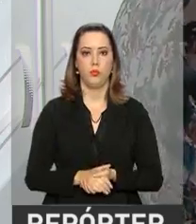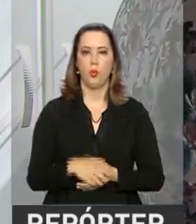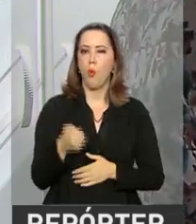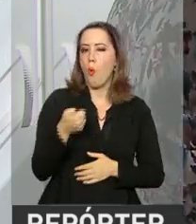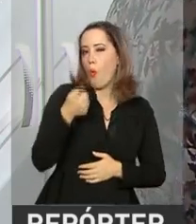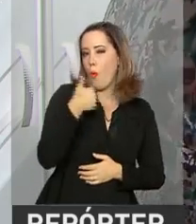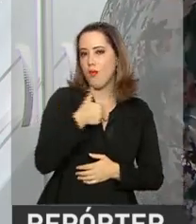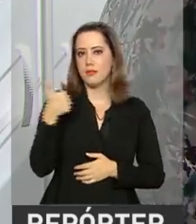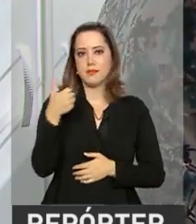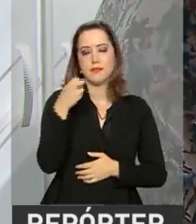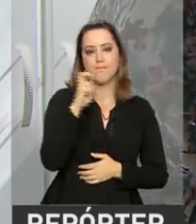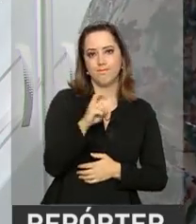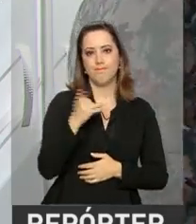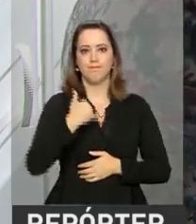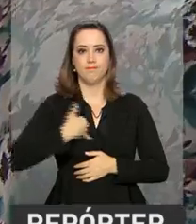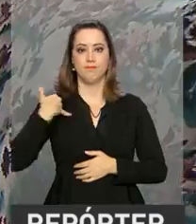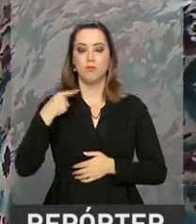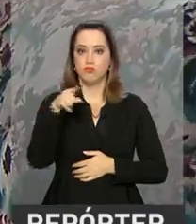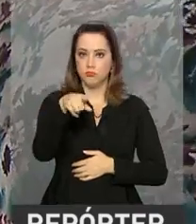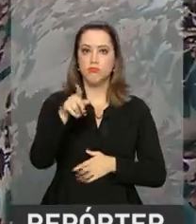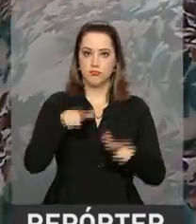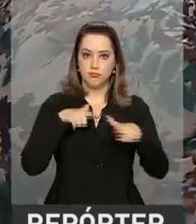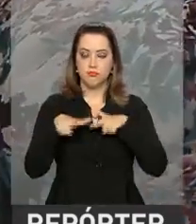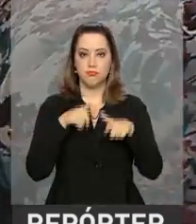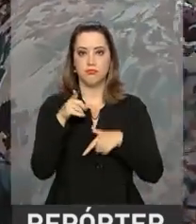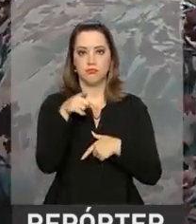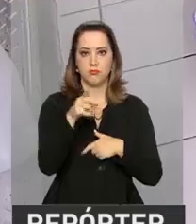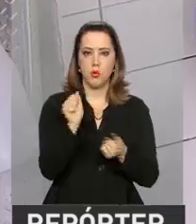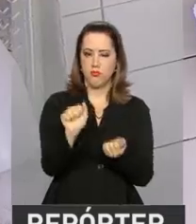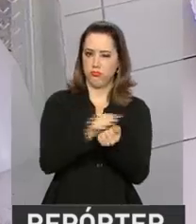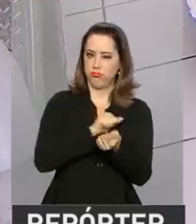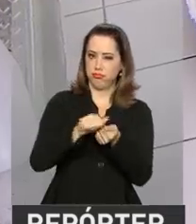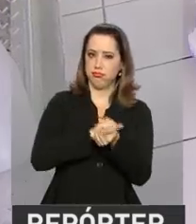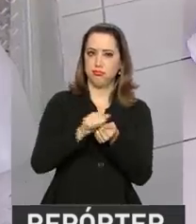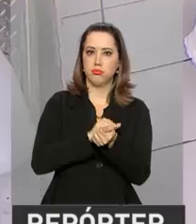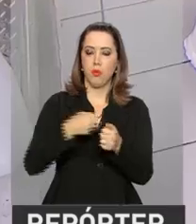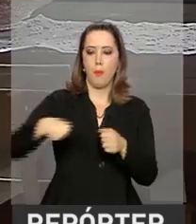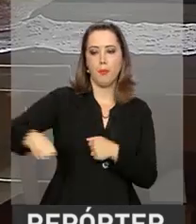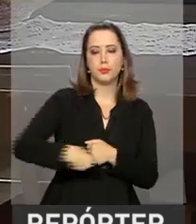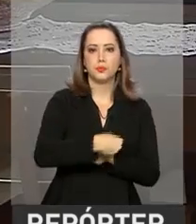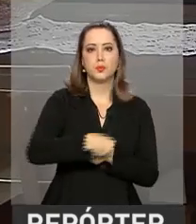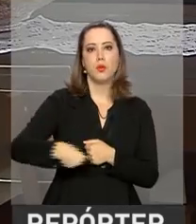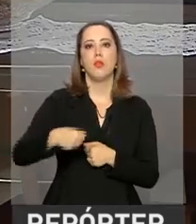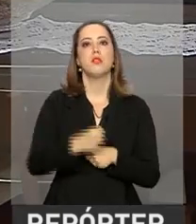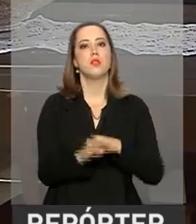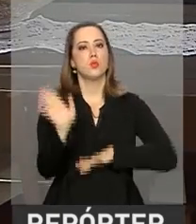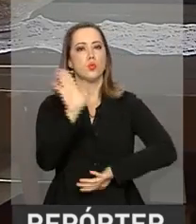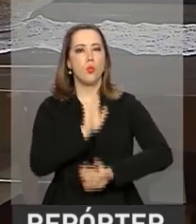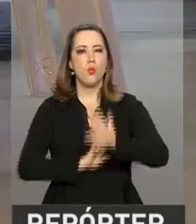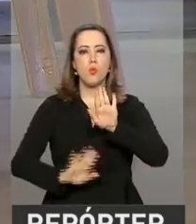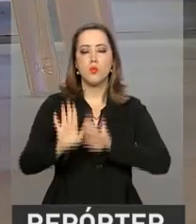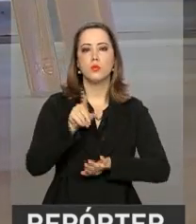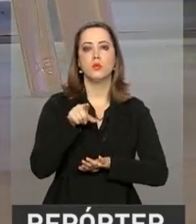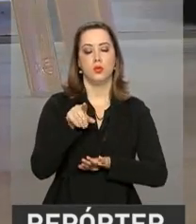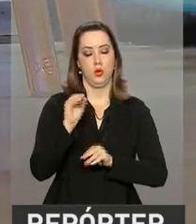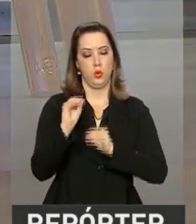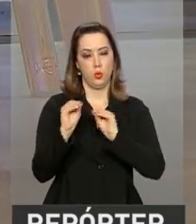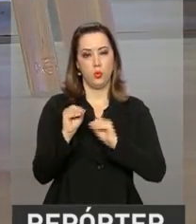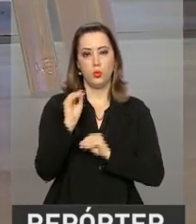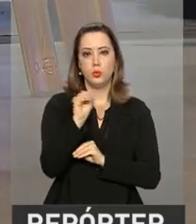15 anos essa é a rotina de crista lavar passar e cuidar de